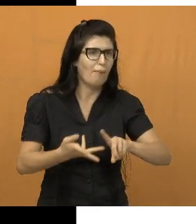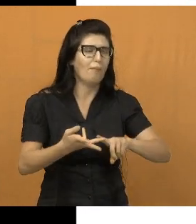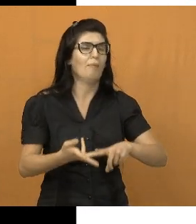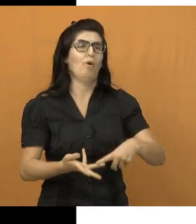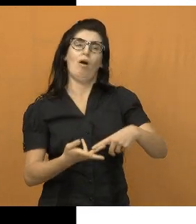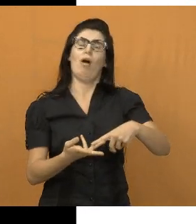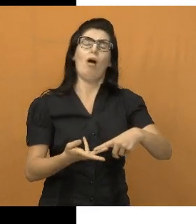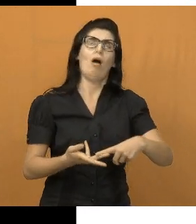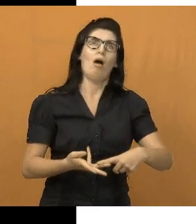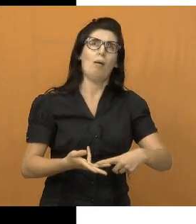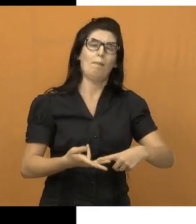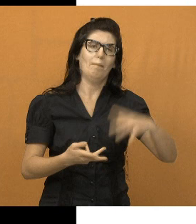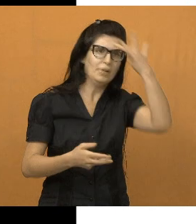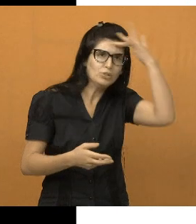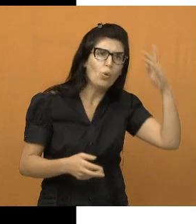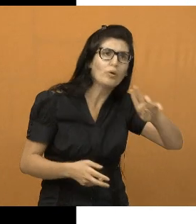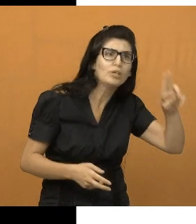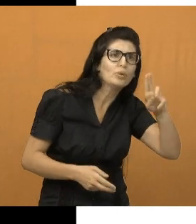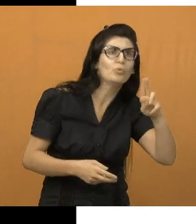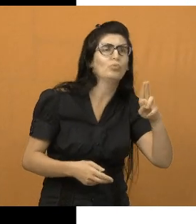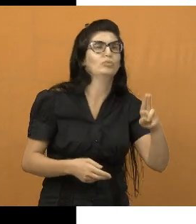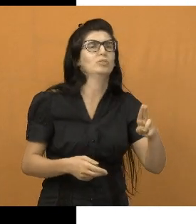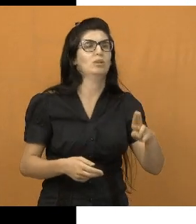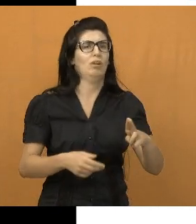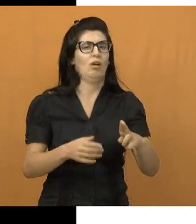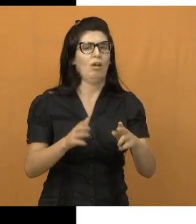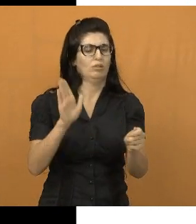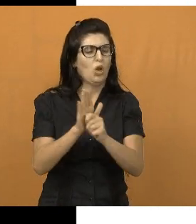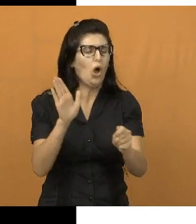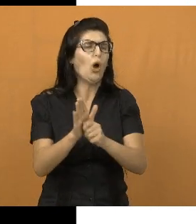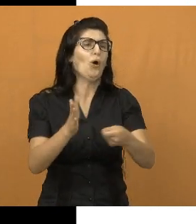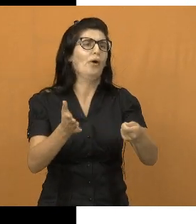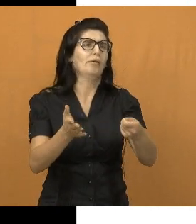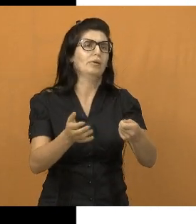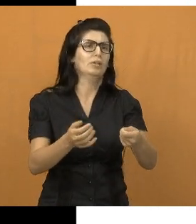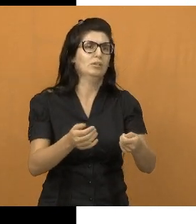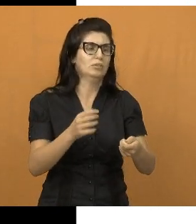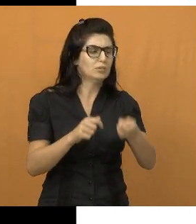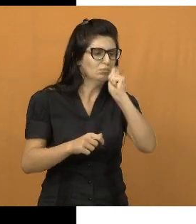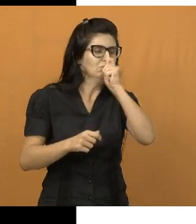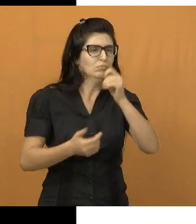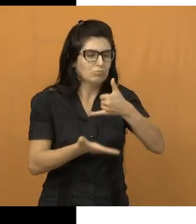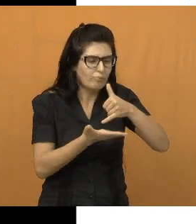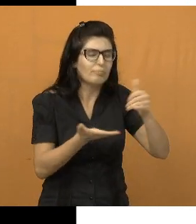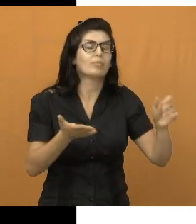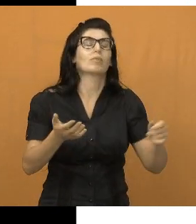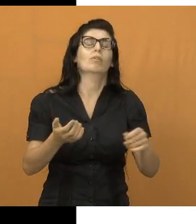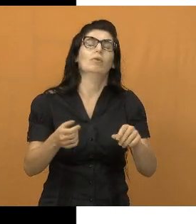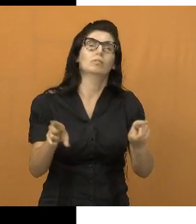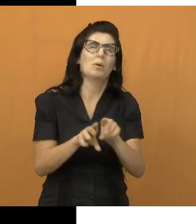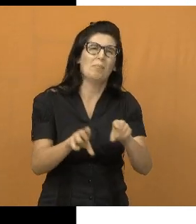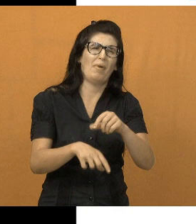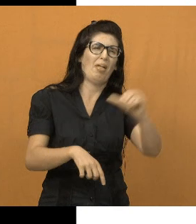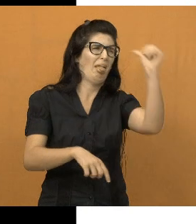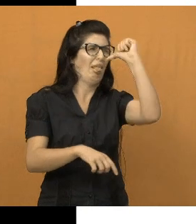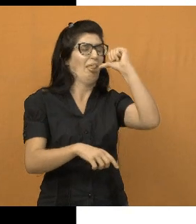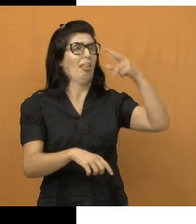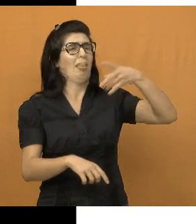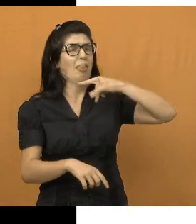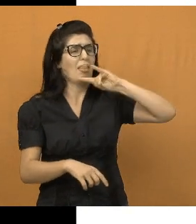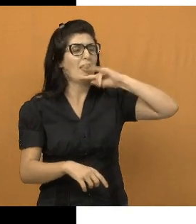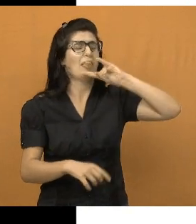Droga 3, que funciona 24 horas, o CAPS Infanto-Juvenil, residência terapêutica masculina